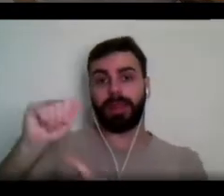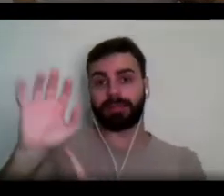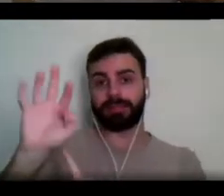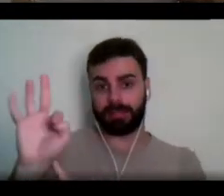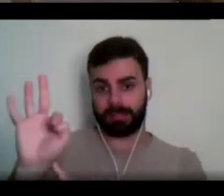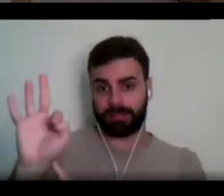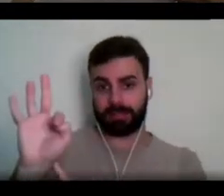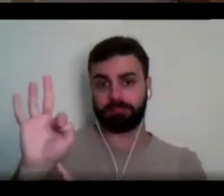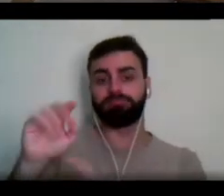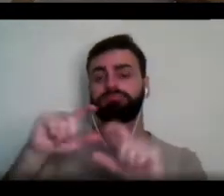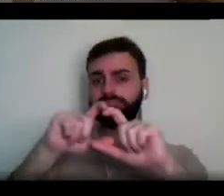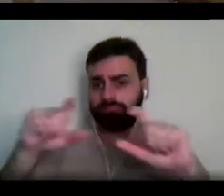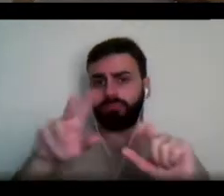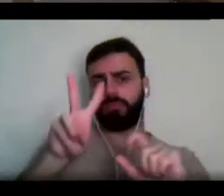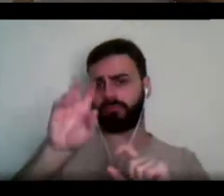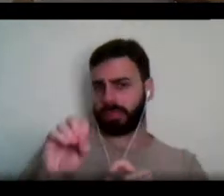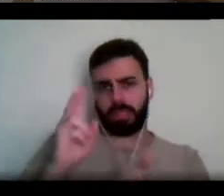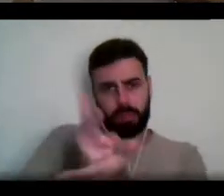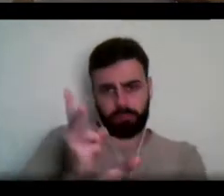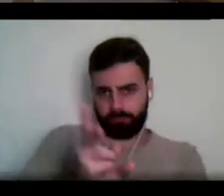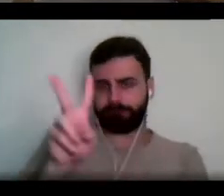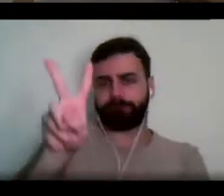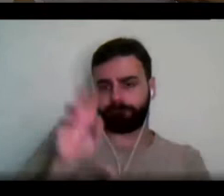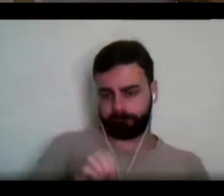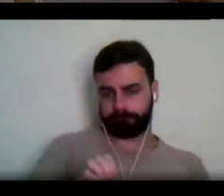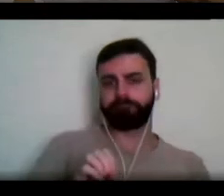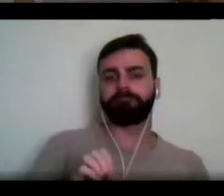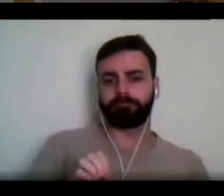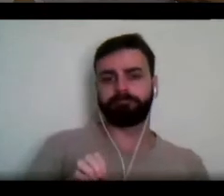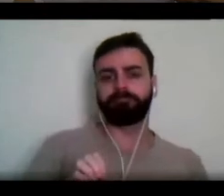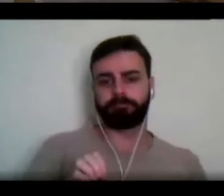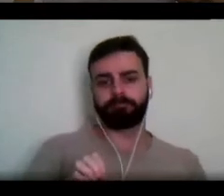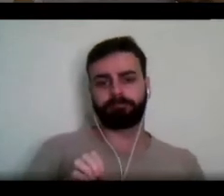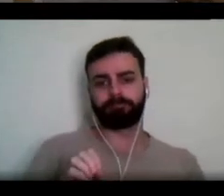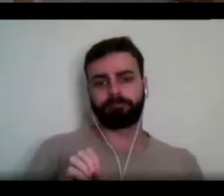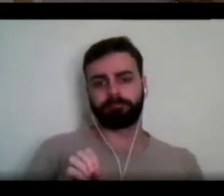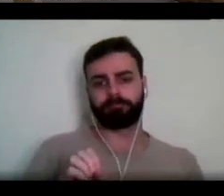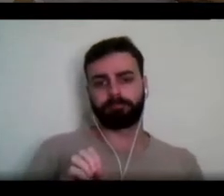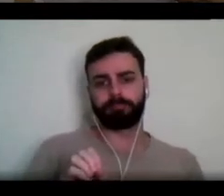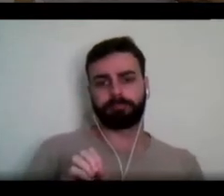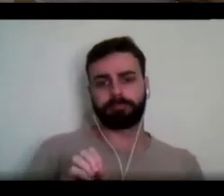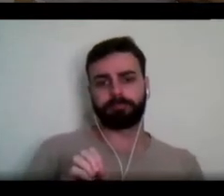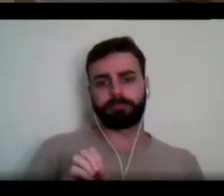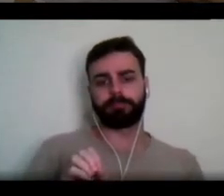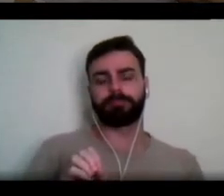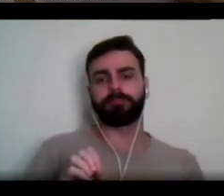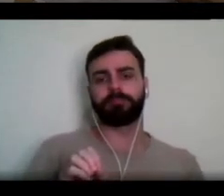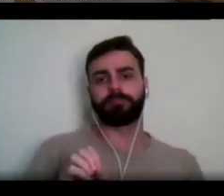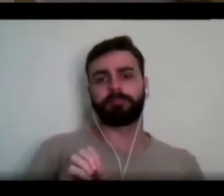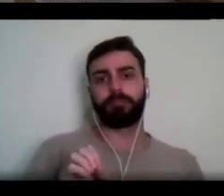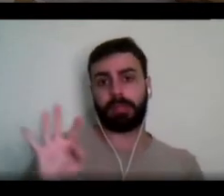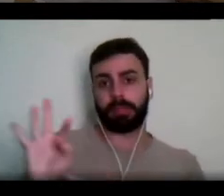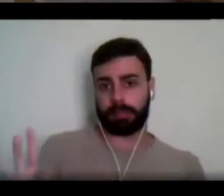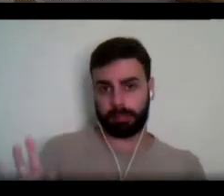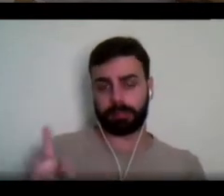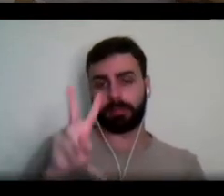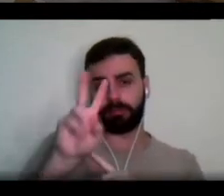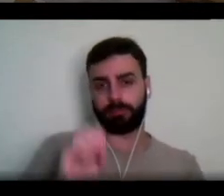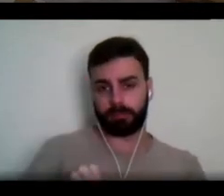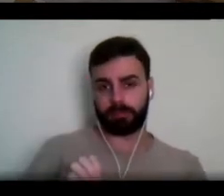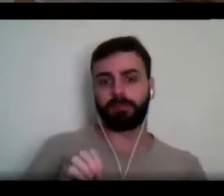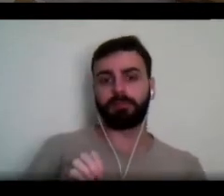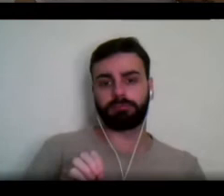aqui no tempo? Isso aqui é uma constante, então esse pedaço aqui vai ser igual a constante vezes o t,